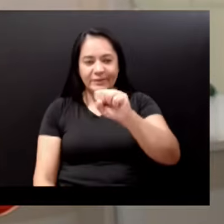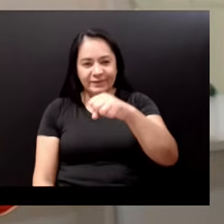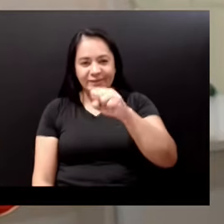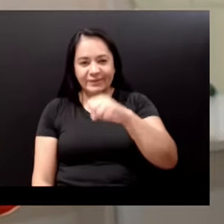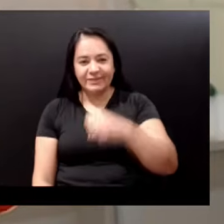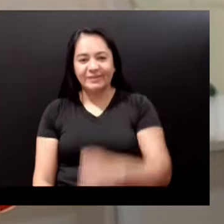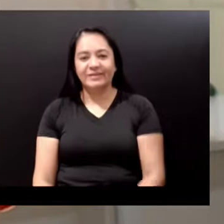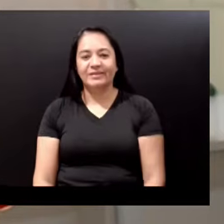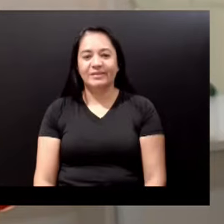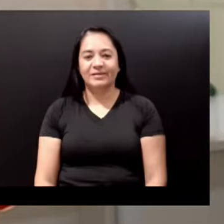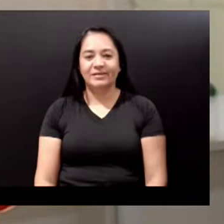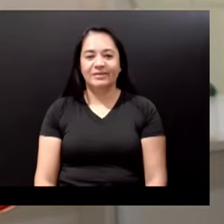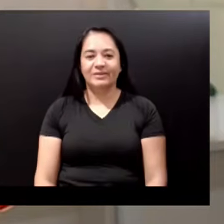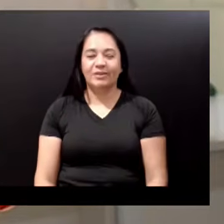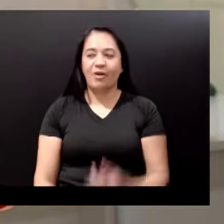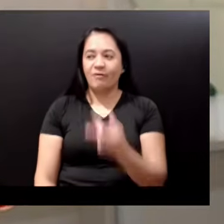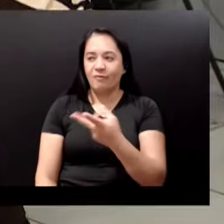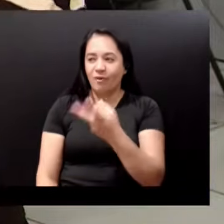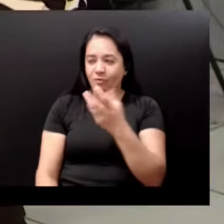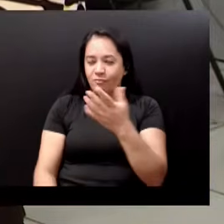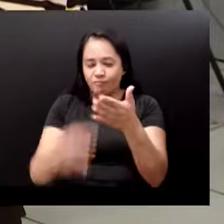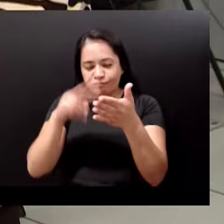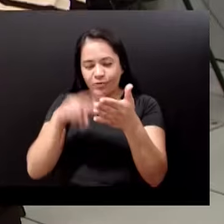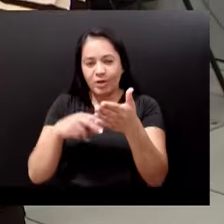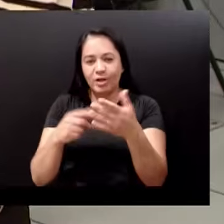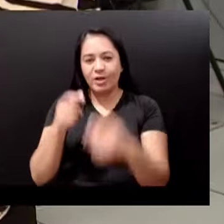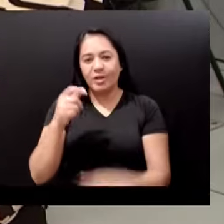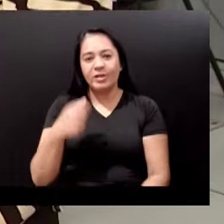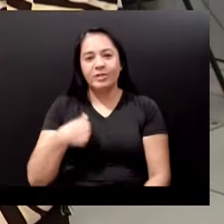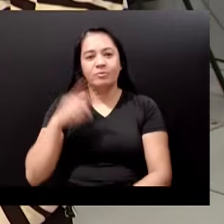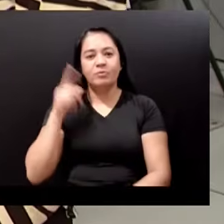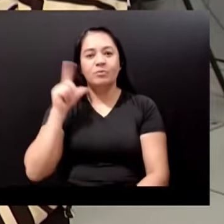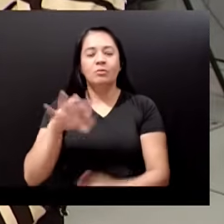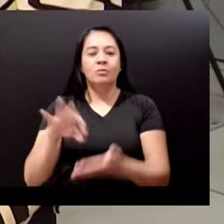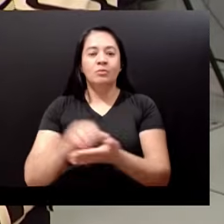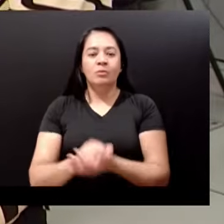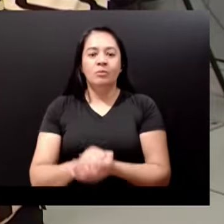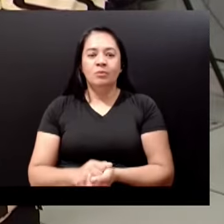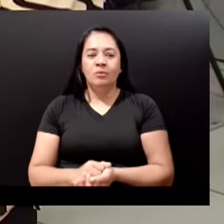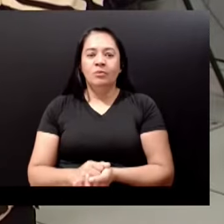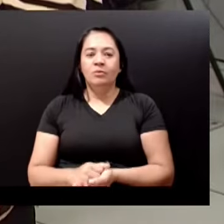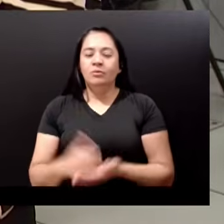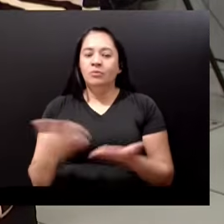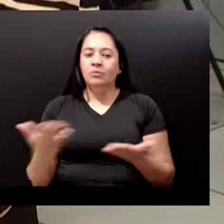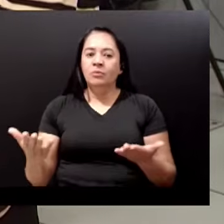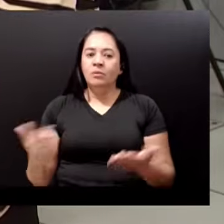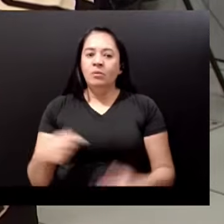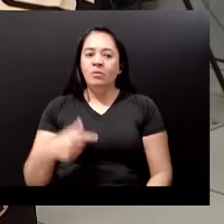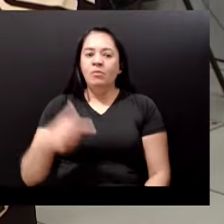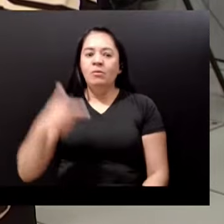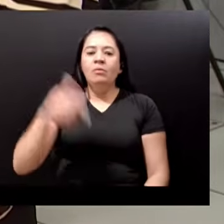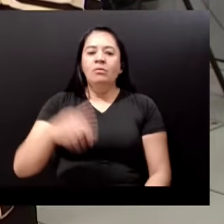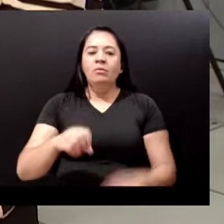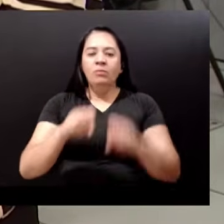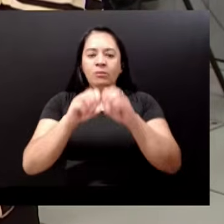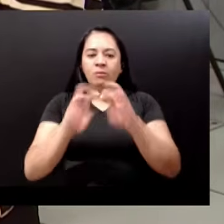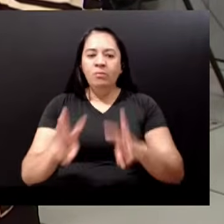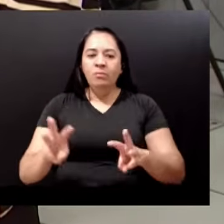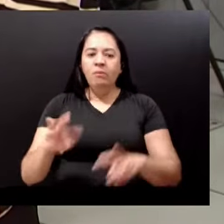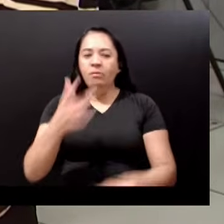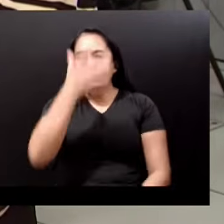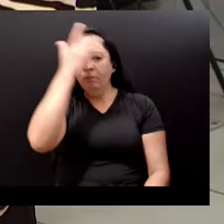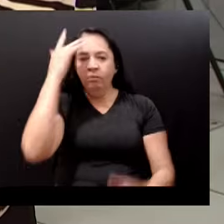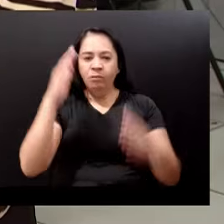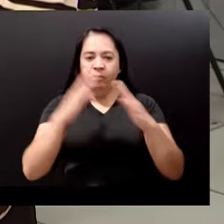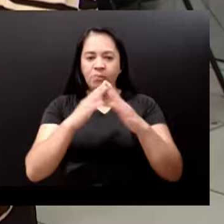que me interessa para estar fazendo. Maria Helena, então vamos repetir o site para quem está em casa assistindo, a gente vai colocar aqui embaixo